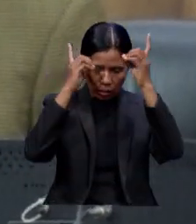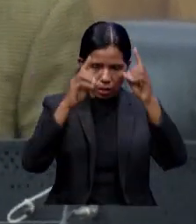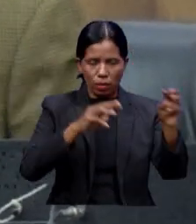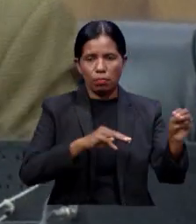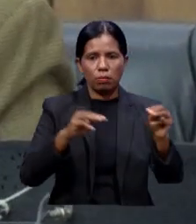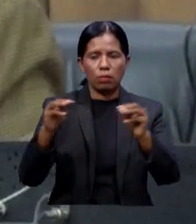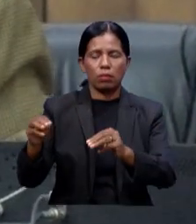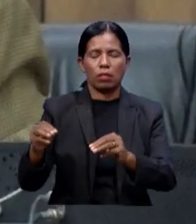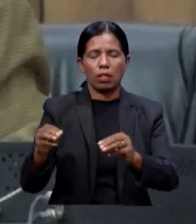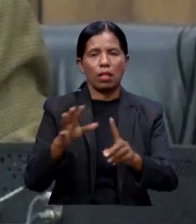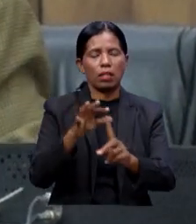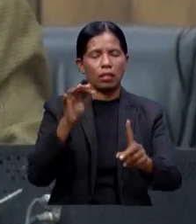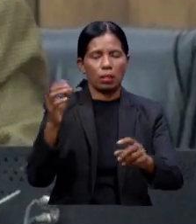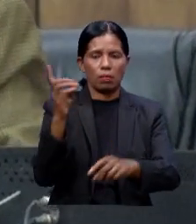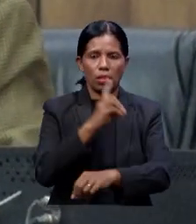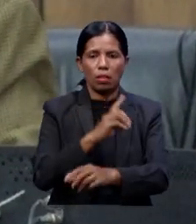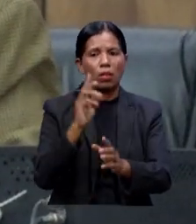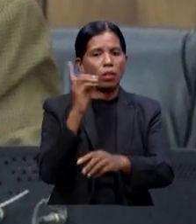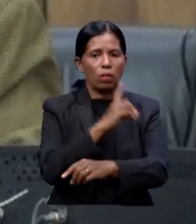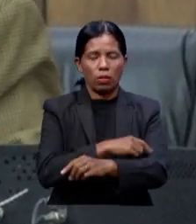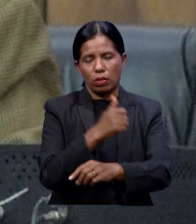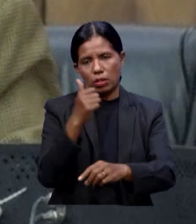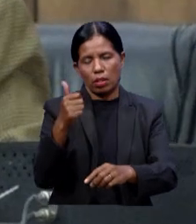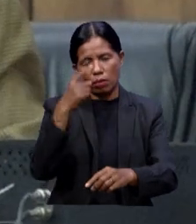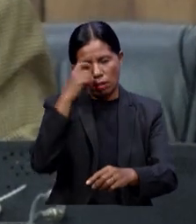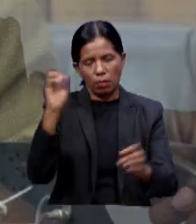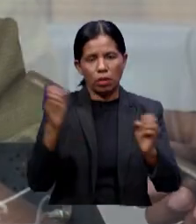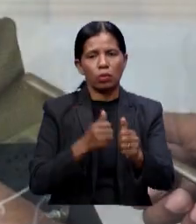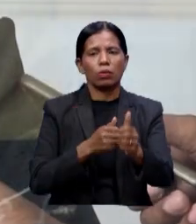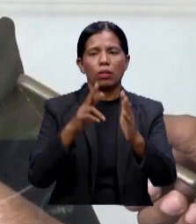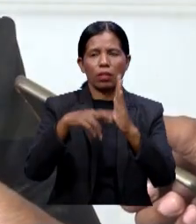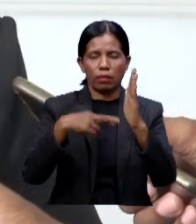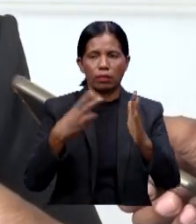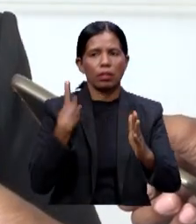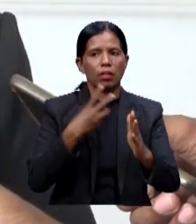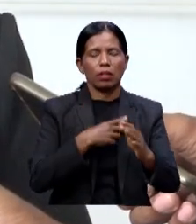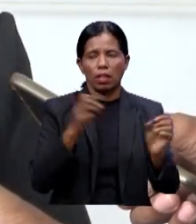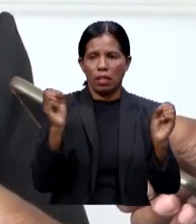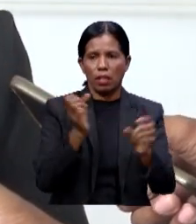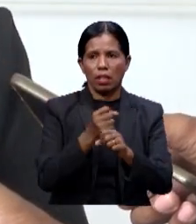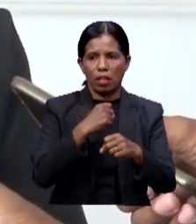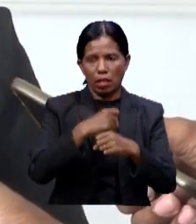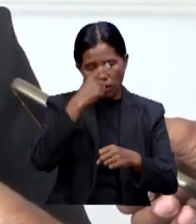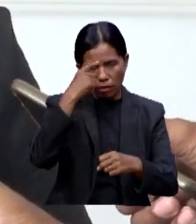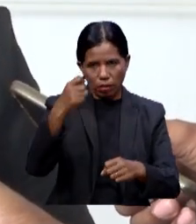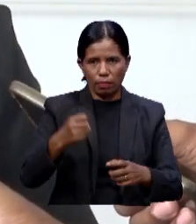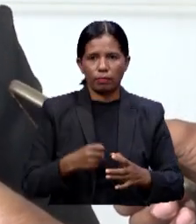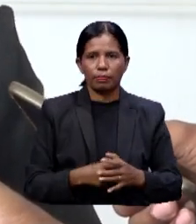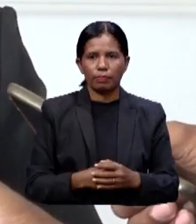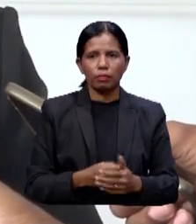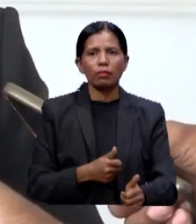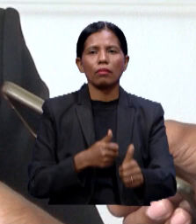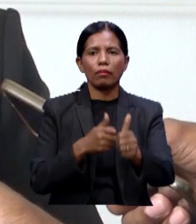Lorencelo, tamba la prensa requisito. Anticorrupção, infelizmente, o Inter la realiza, tamba de baseia